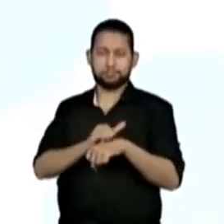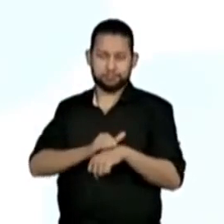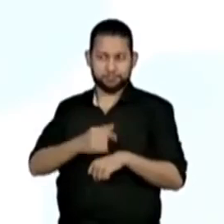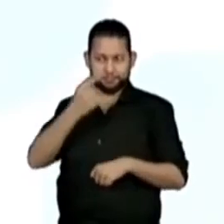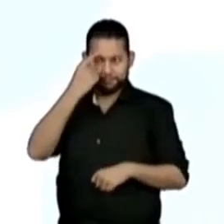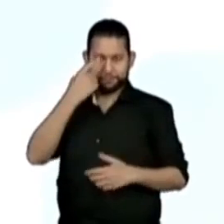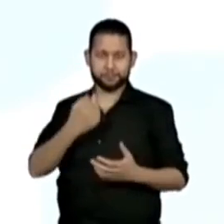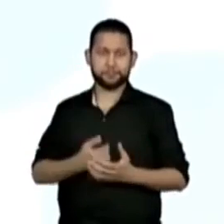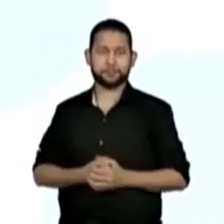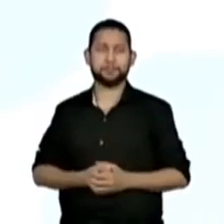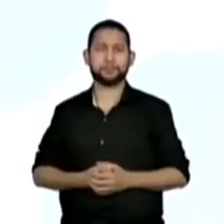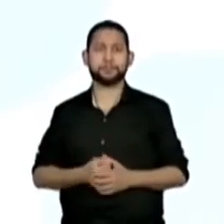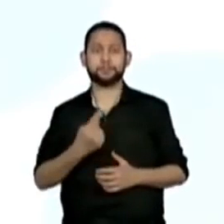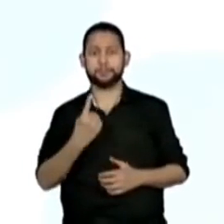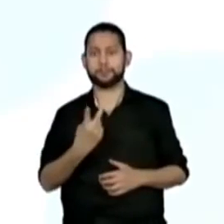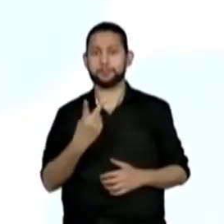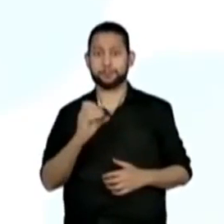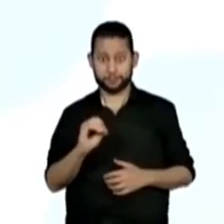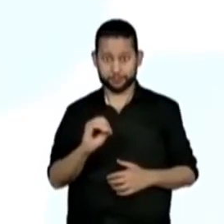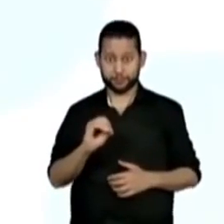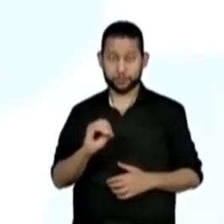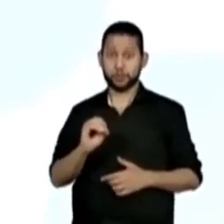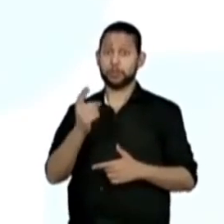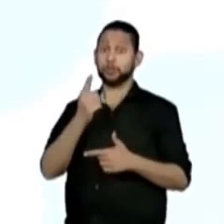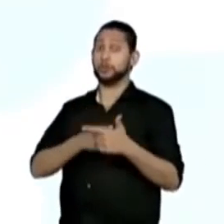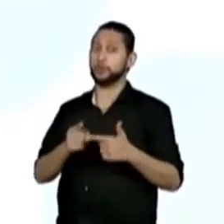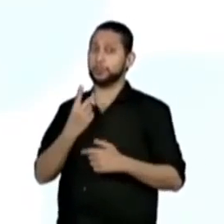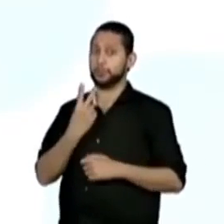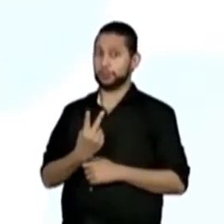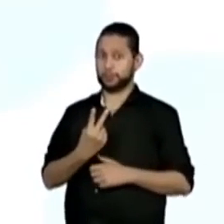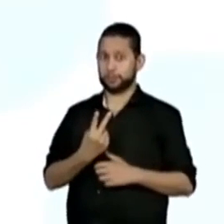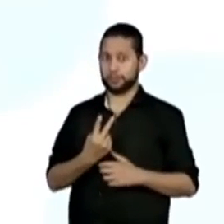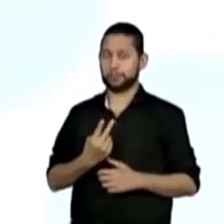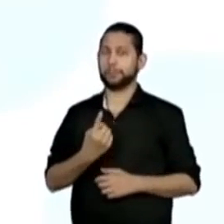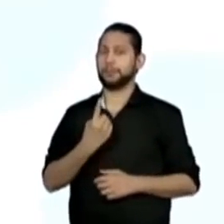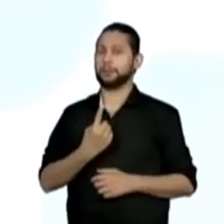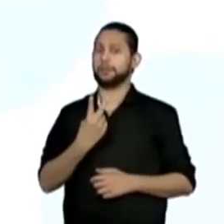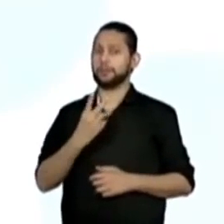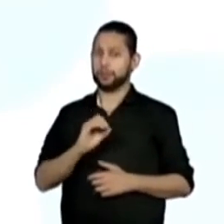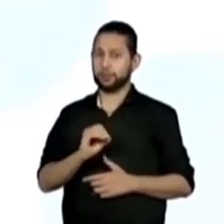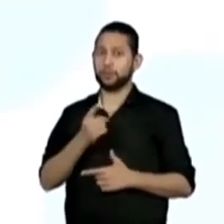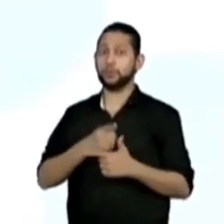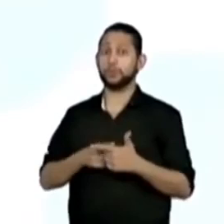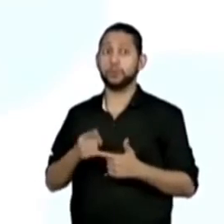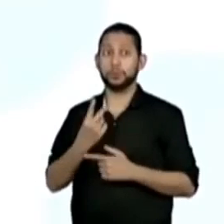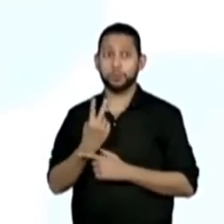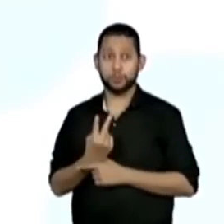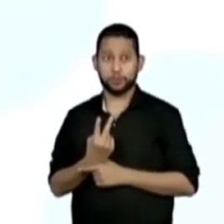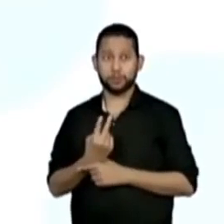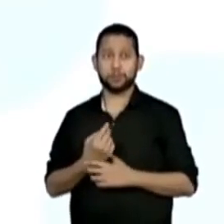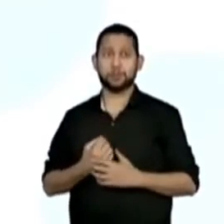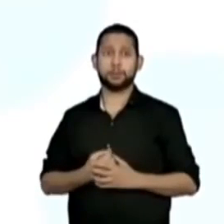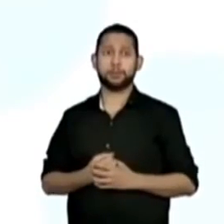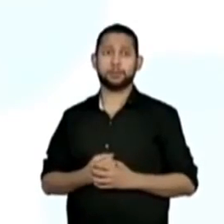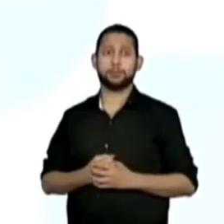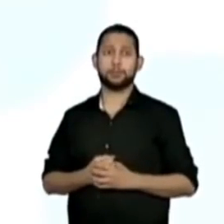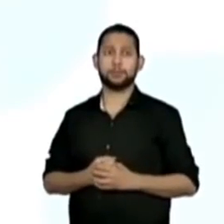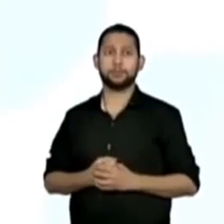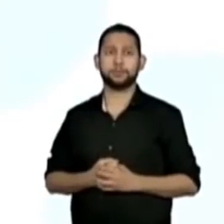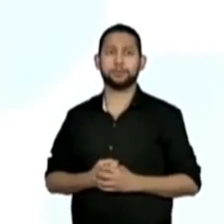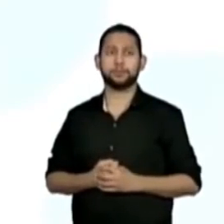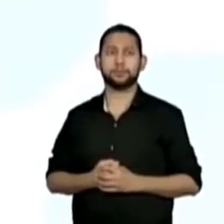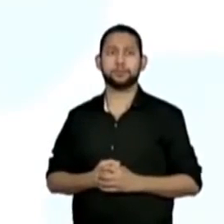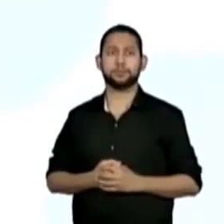pensar em 120 divido por 2 eu tenho 120 aqui